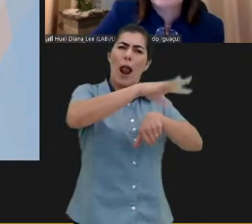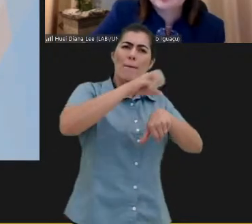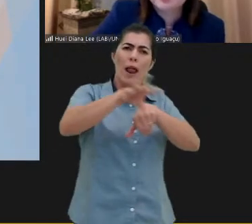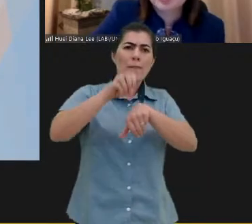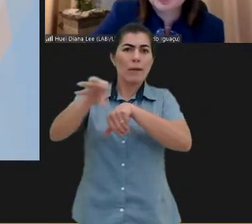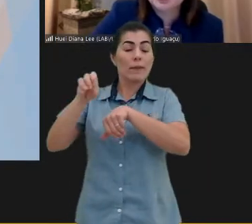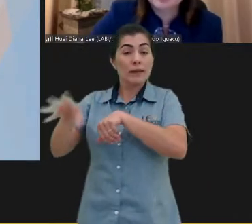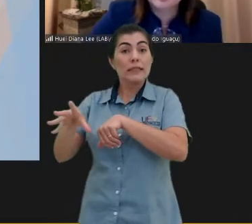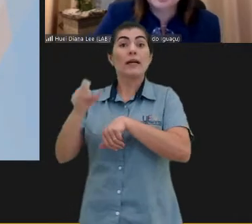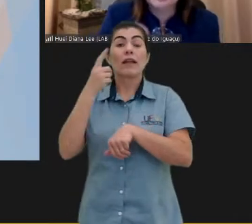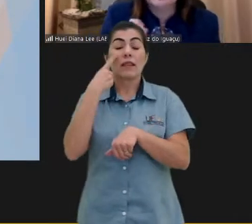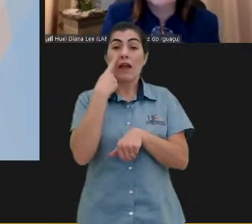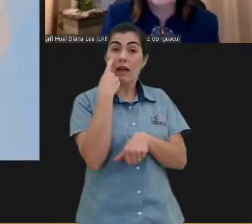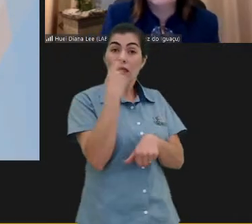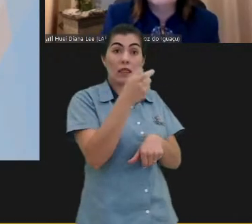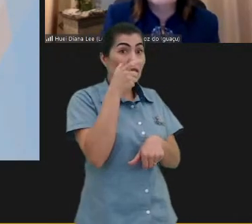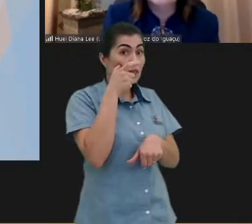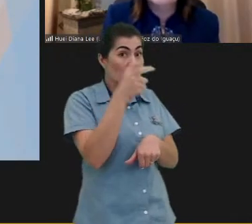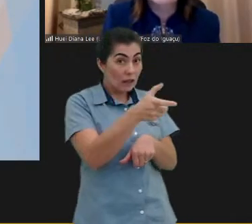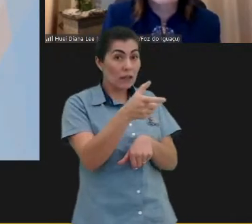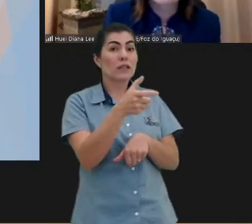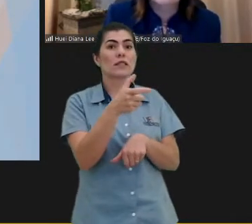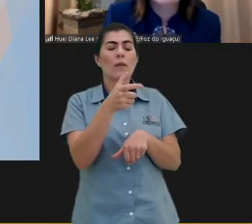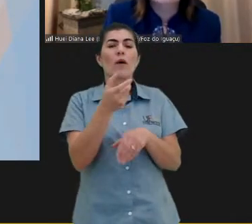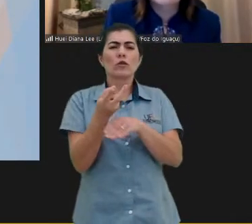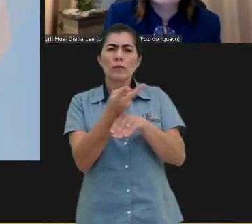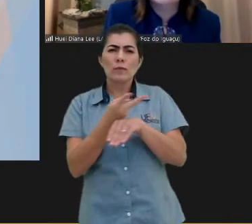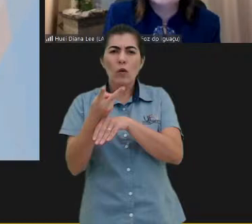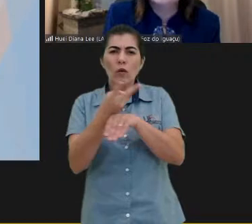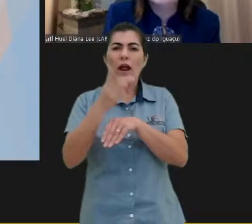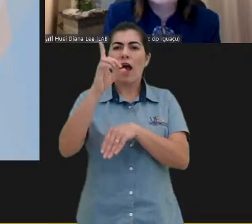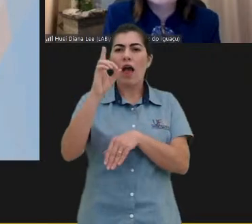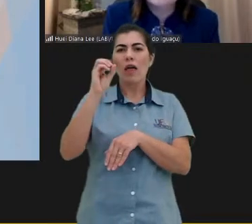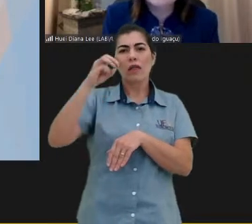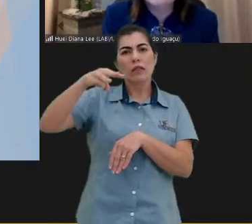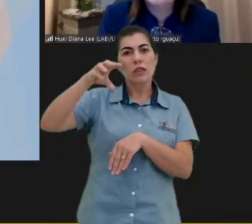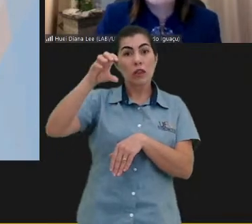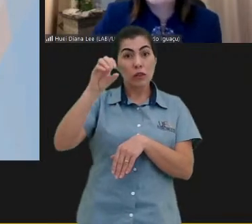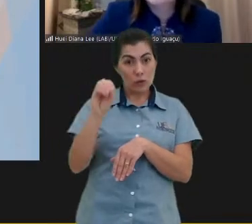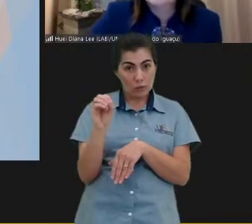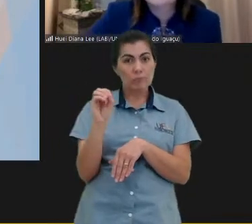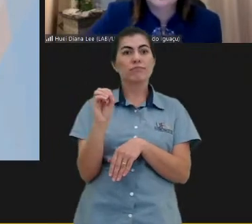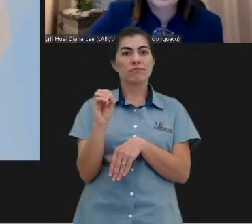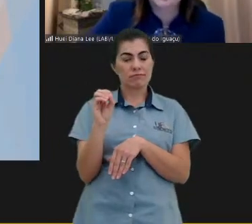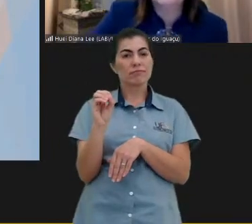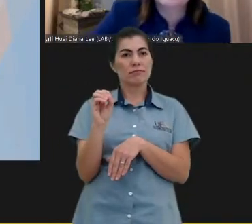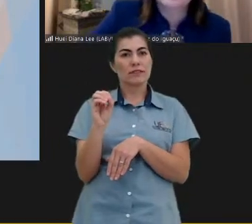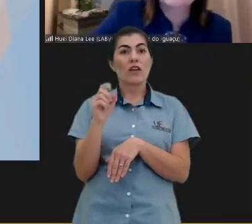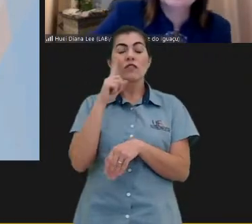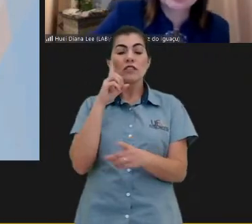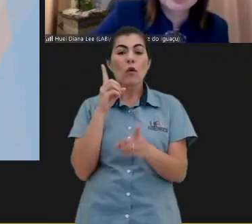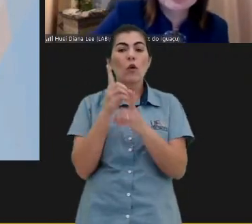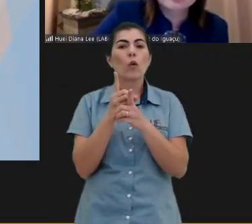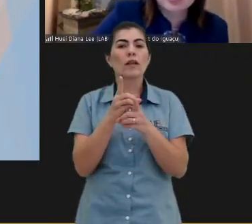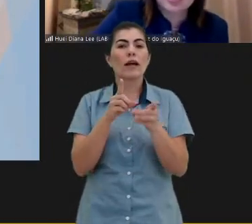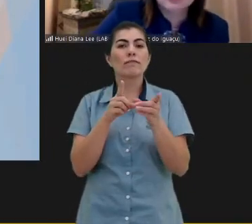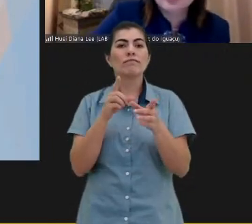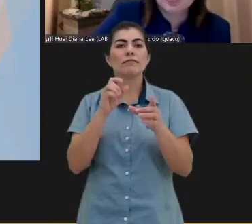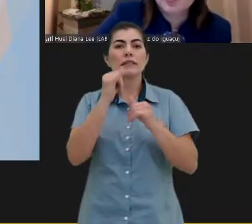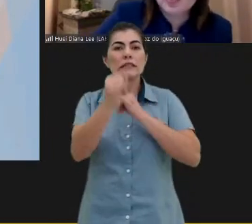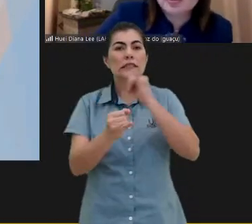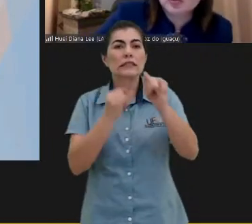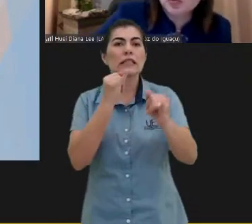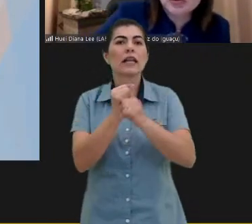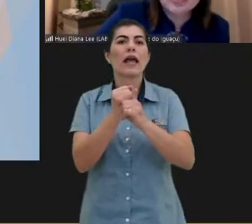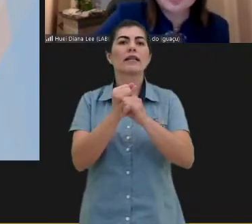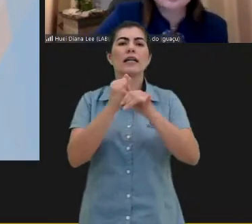tiver interesse, pode só procurar Domo, Data Never Sleeps, e vocês vão encontrar aí todos esses dados e